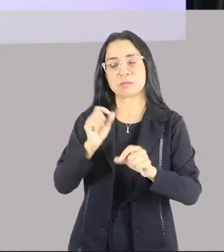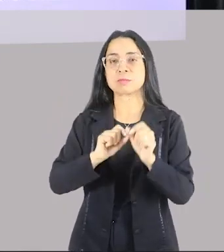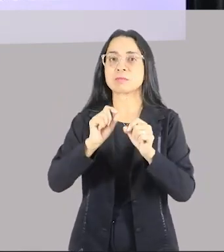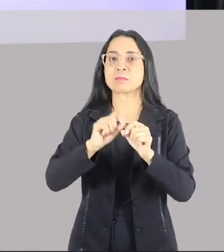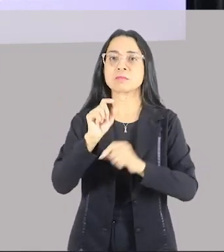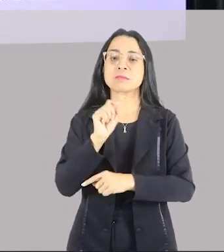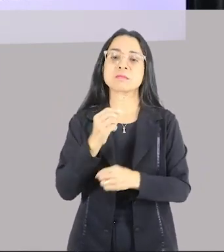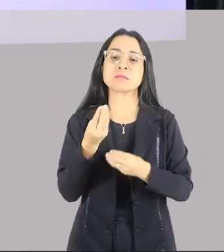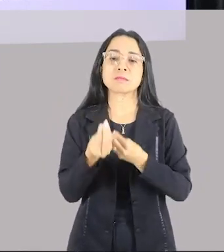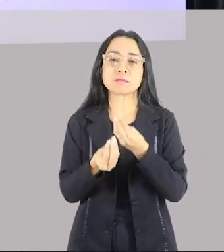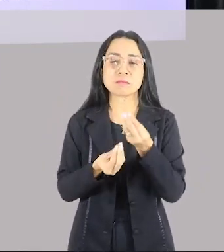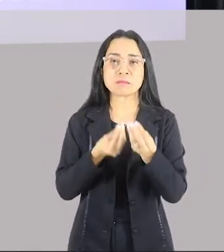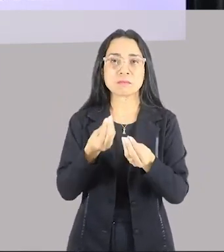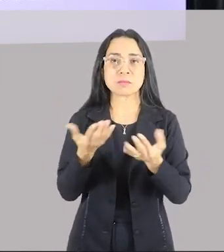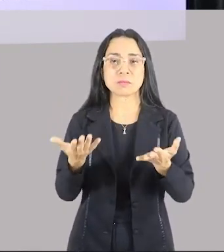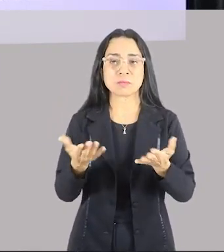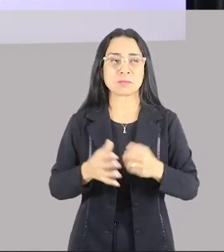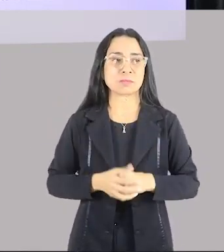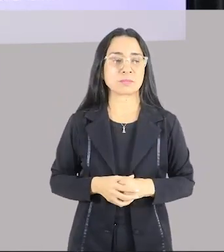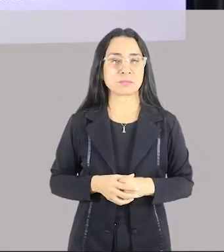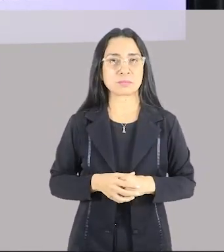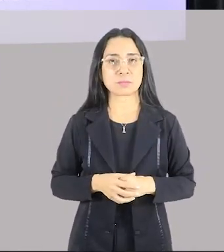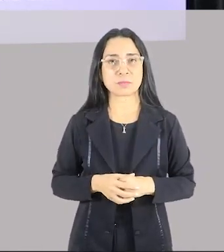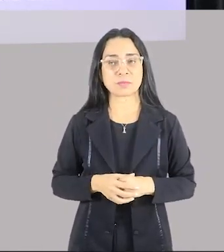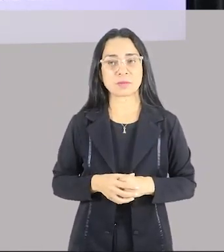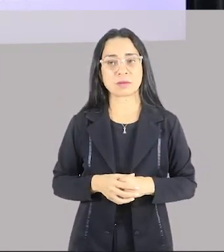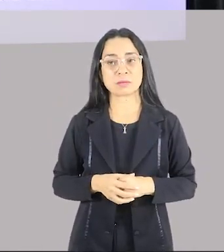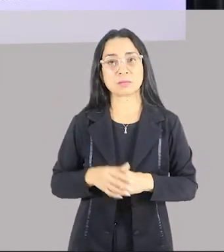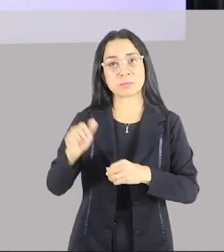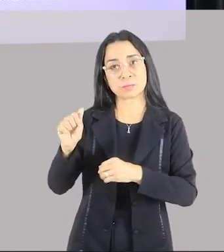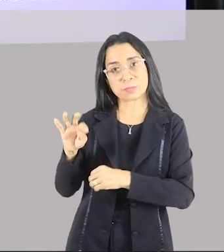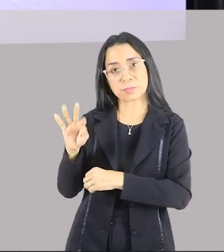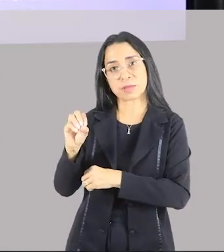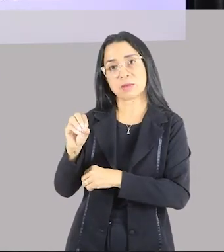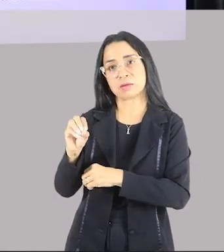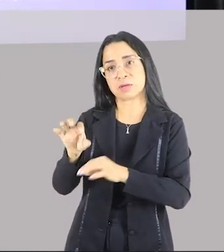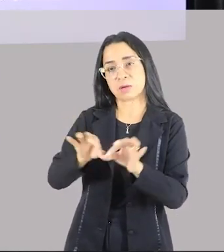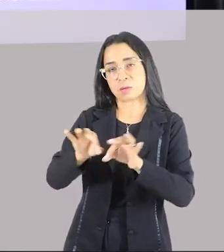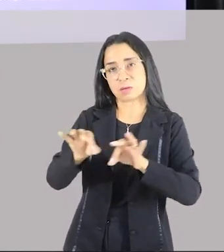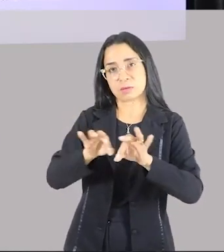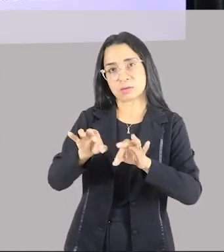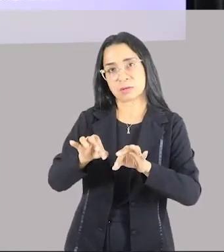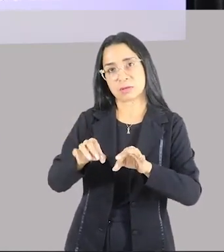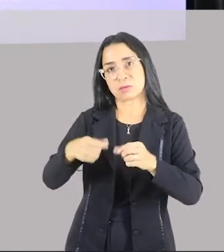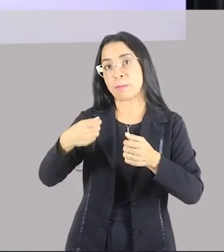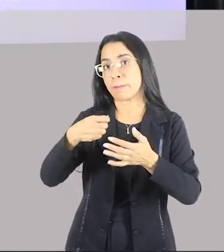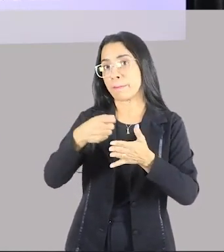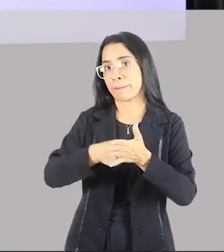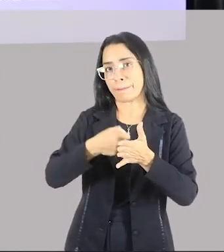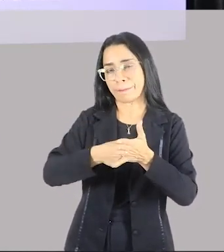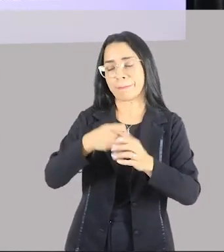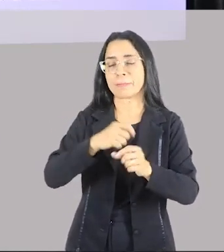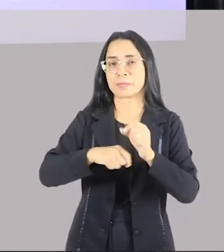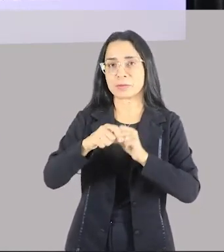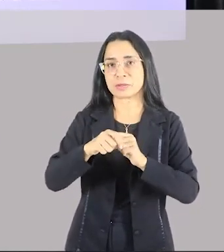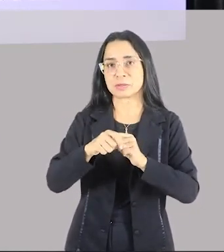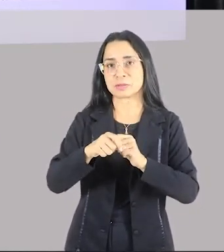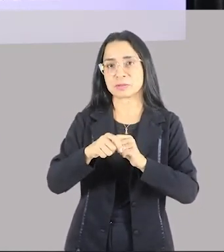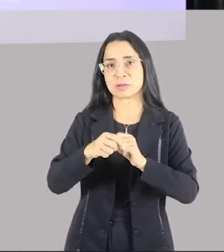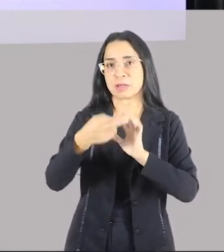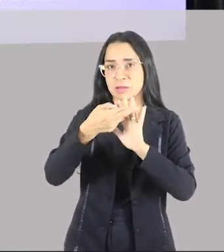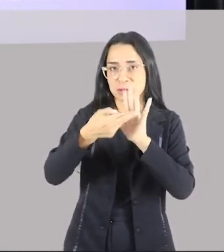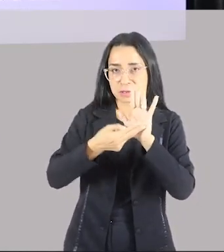alguma forma. Para que esse ato seja editado, basta que você cumpra os requisitos da licença. Digamos que você quer